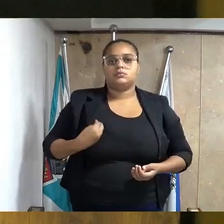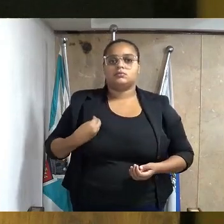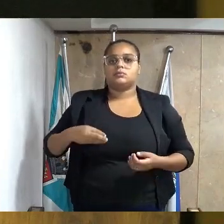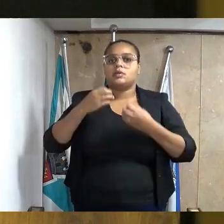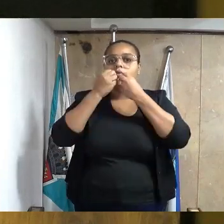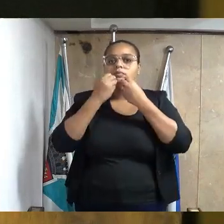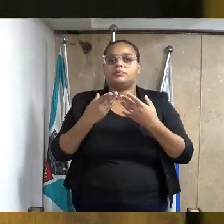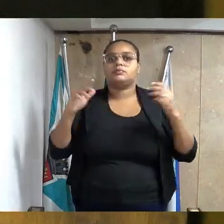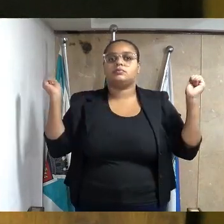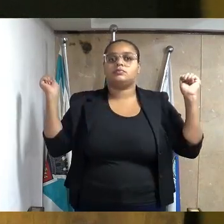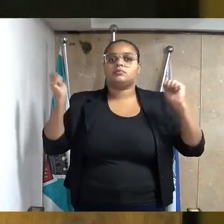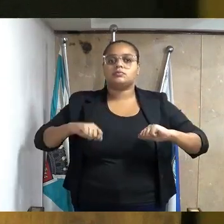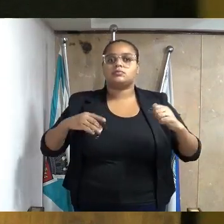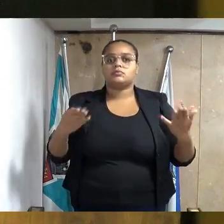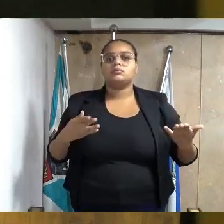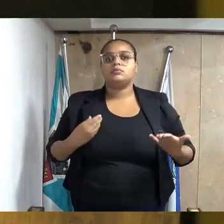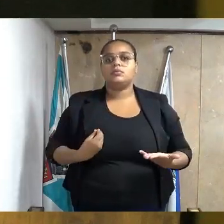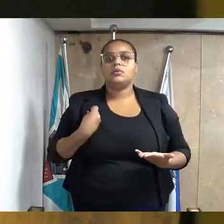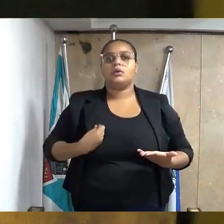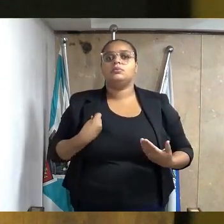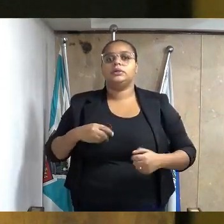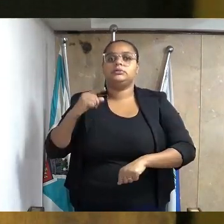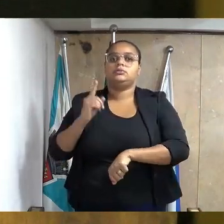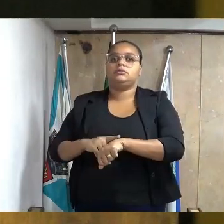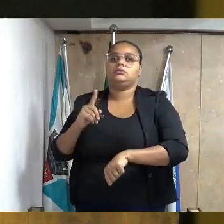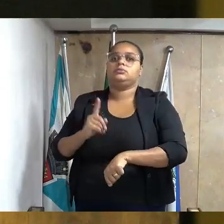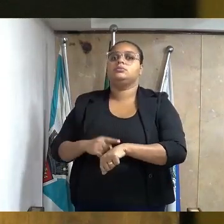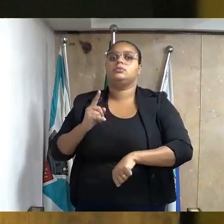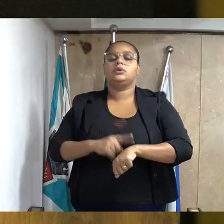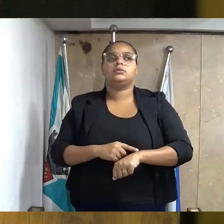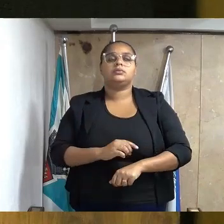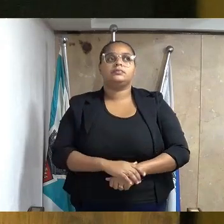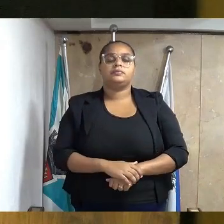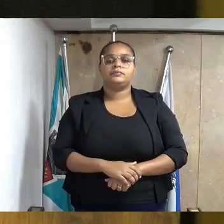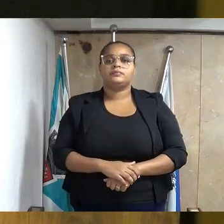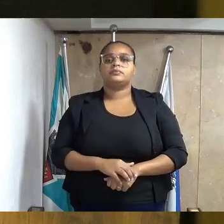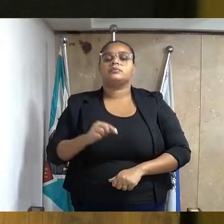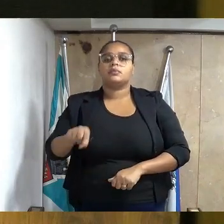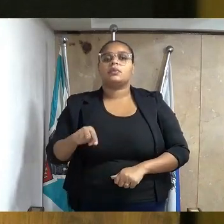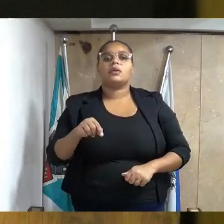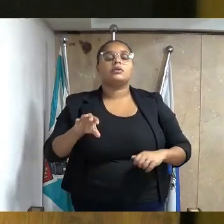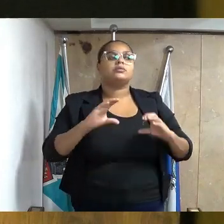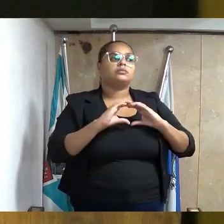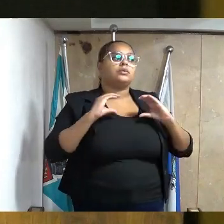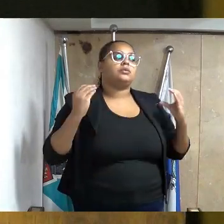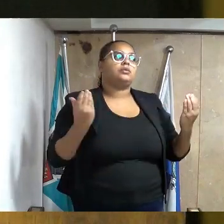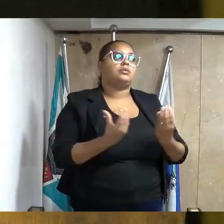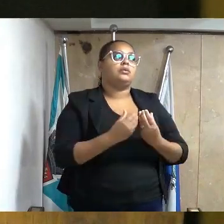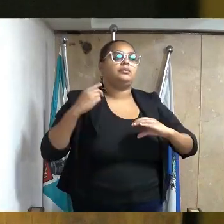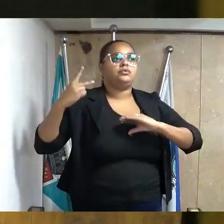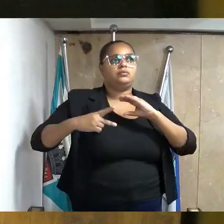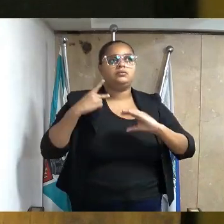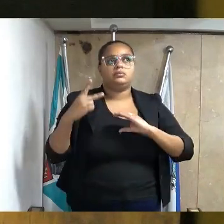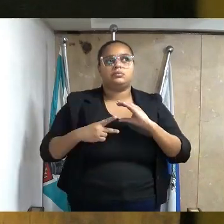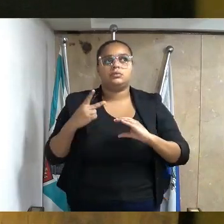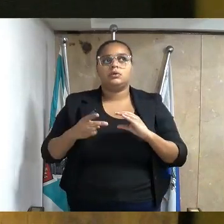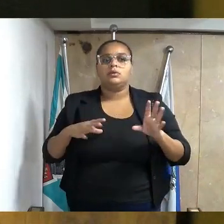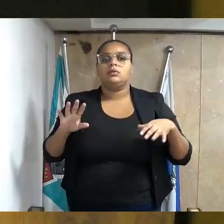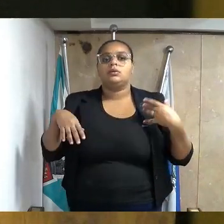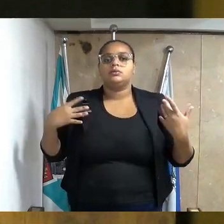satisfação em poder participar desse momento aqui na Câmara Municipal. A gente sabe o